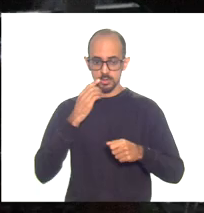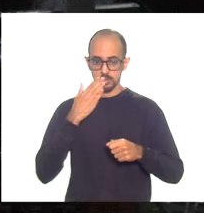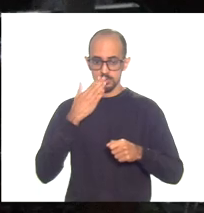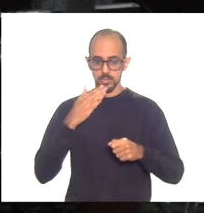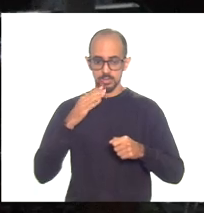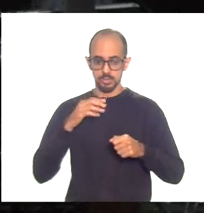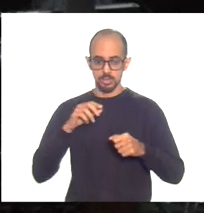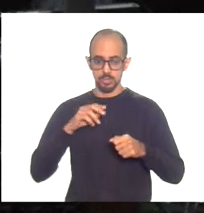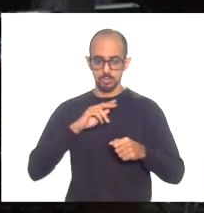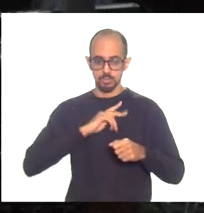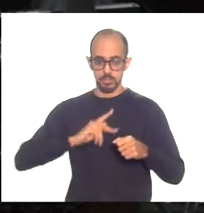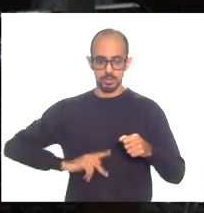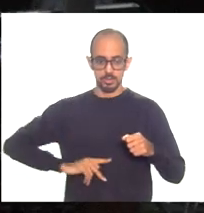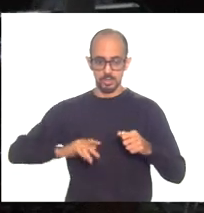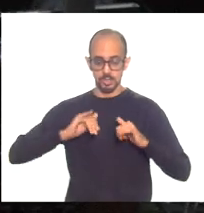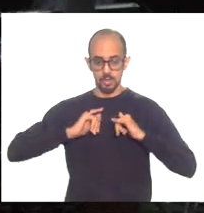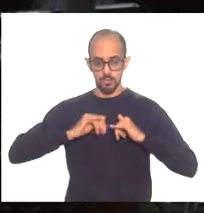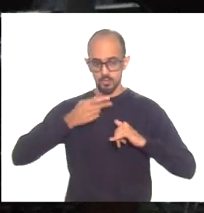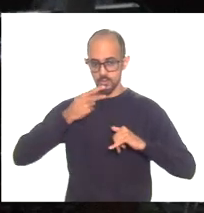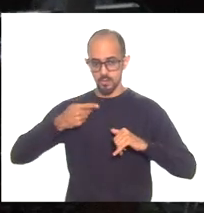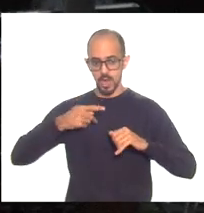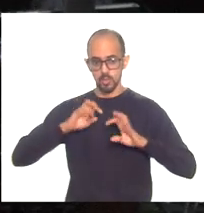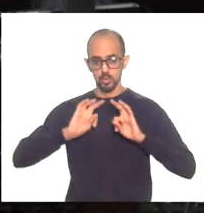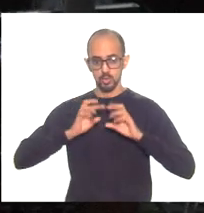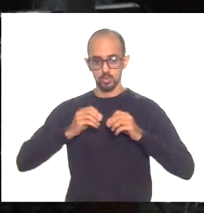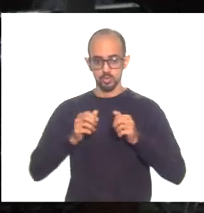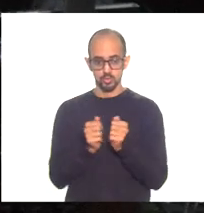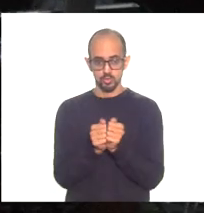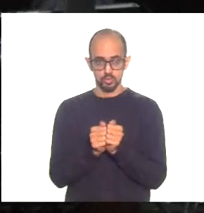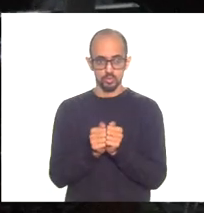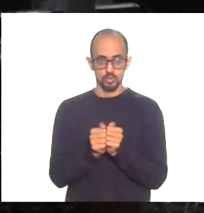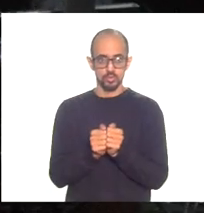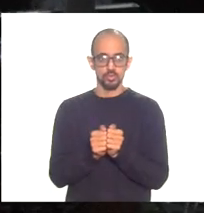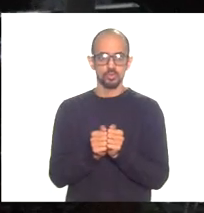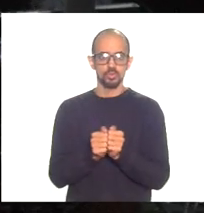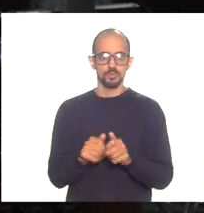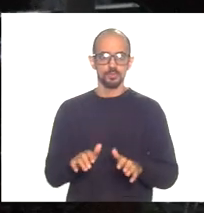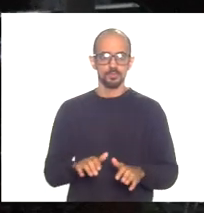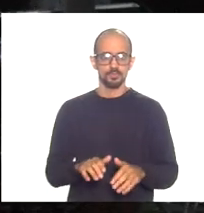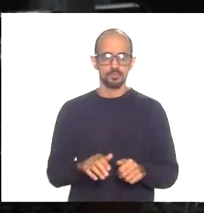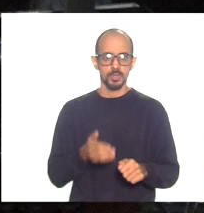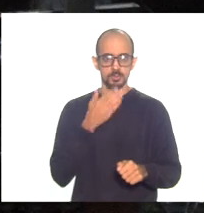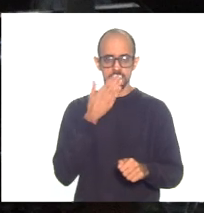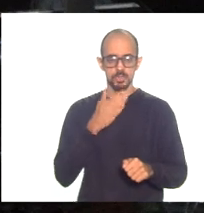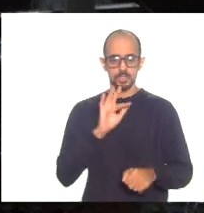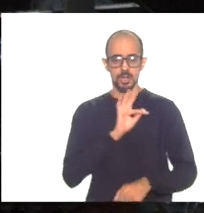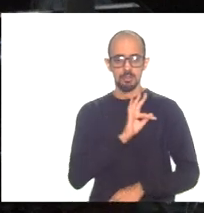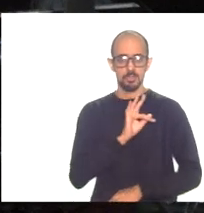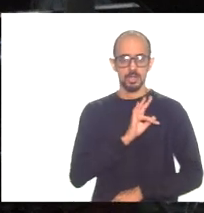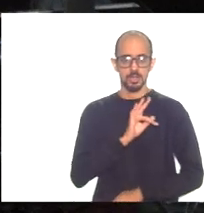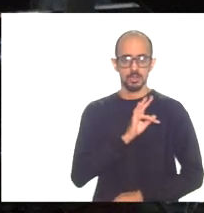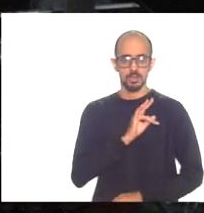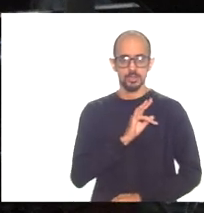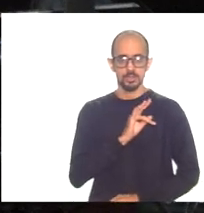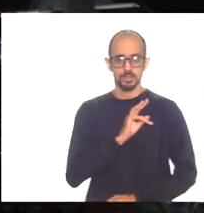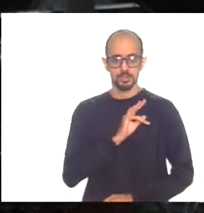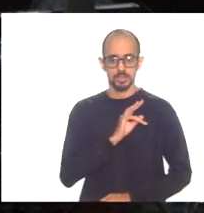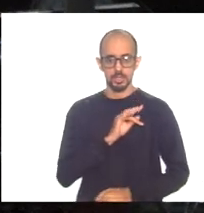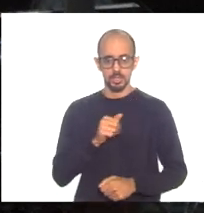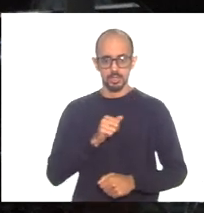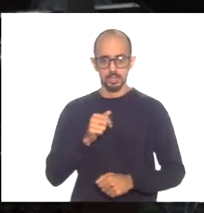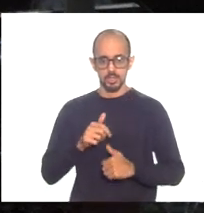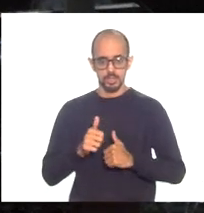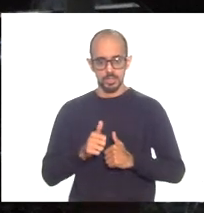Só isso. Deputado Luiz Paulo, por favor, com a palavra. Eu pediria à deputada Marta Rocha para que possa conduzir